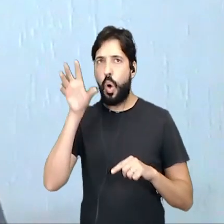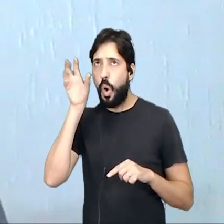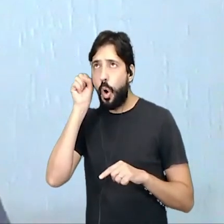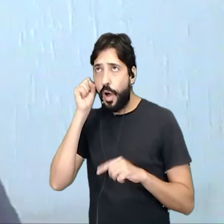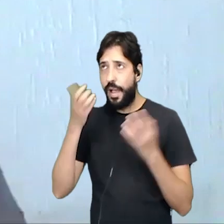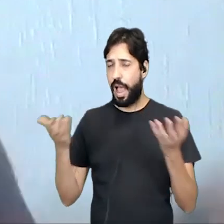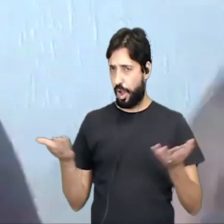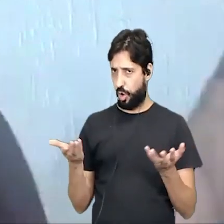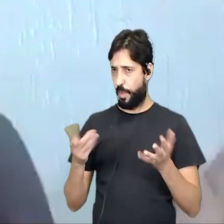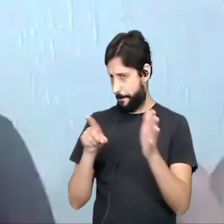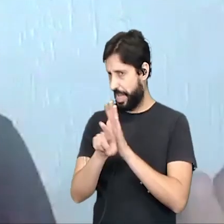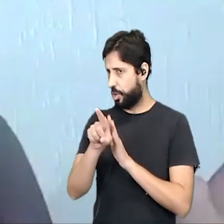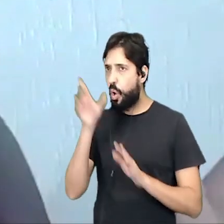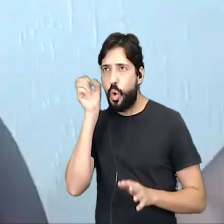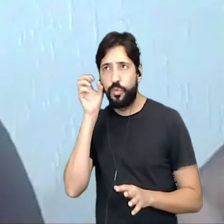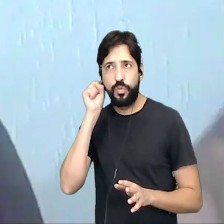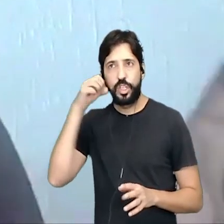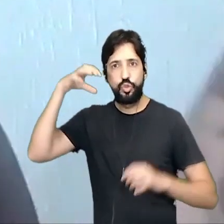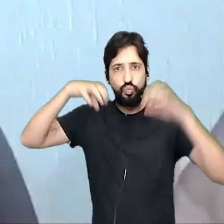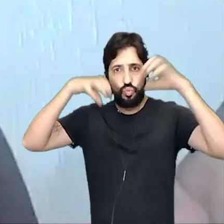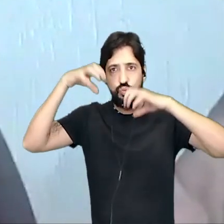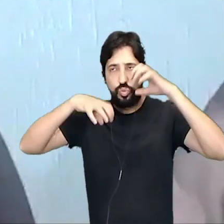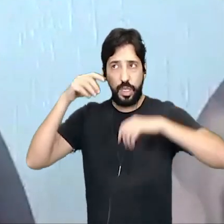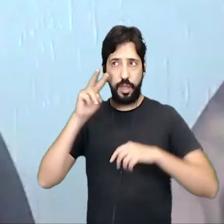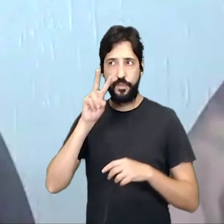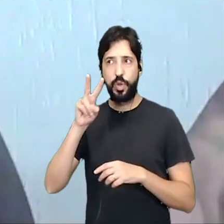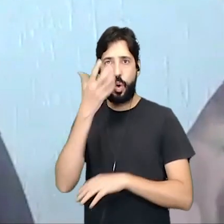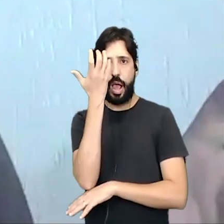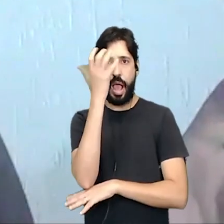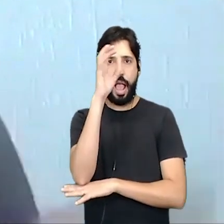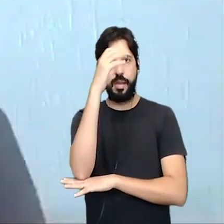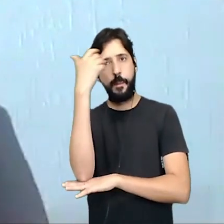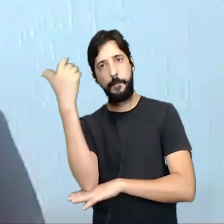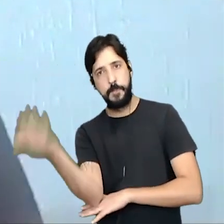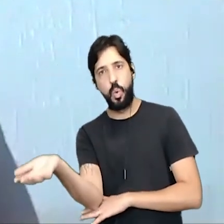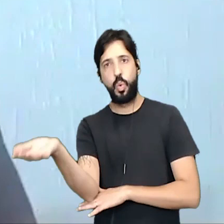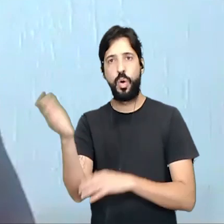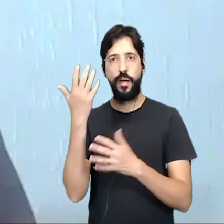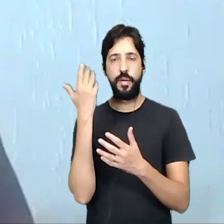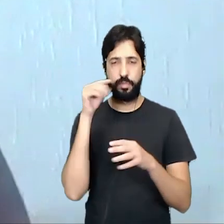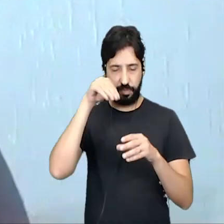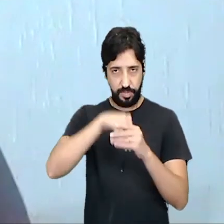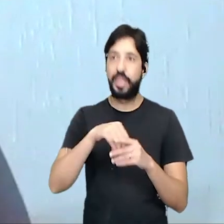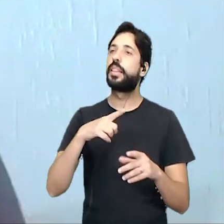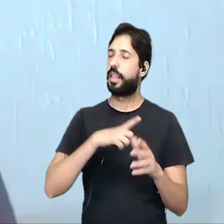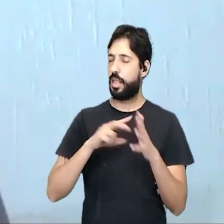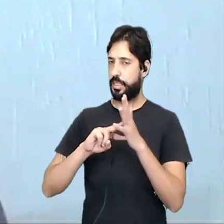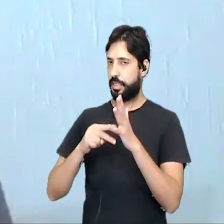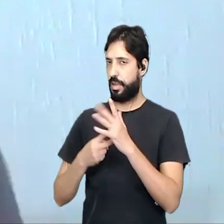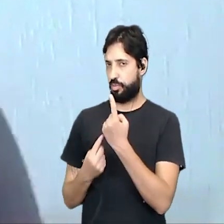pessoas: vocês estão ouvindo agora, vocês ouvem o som da chuva, você viu a árvore caindo dentro da